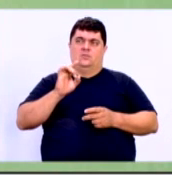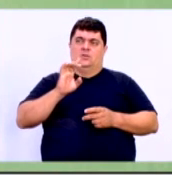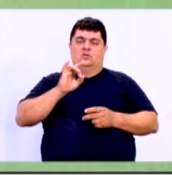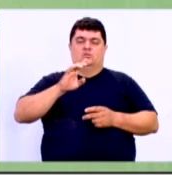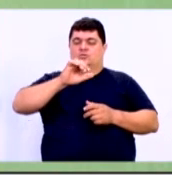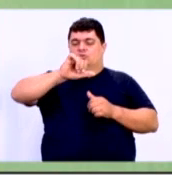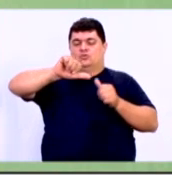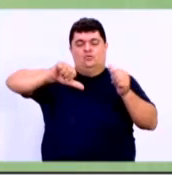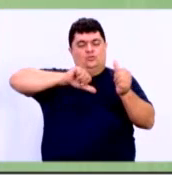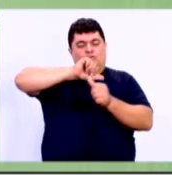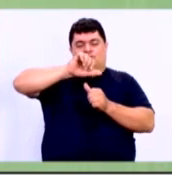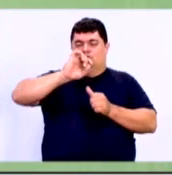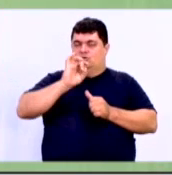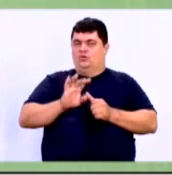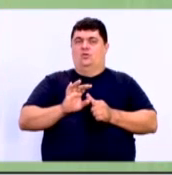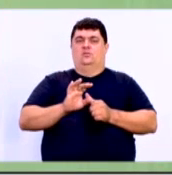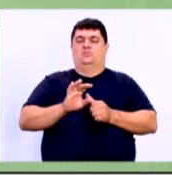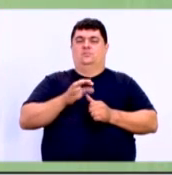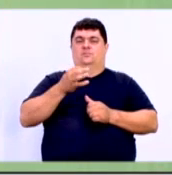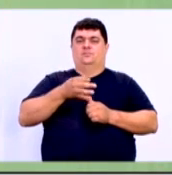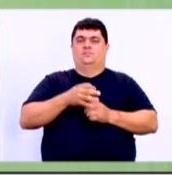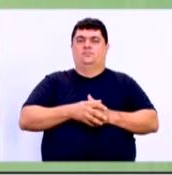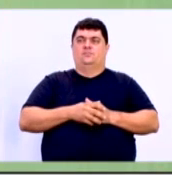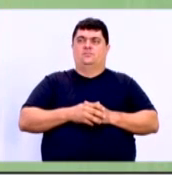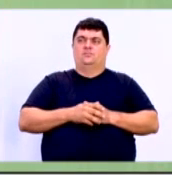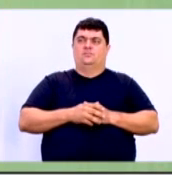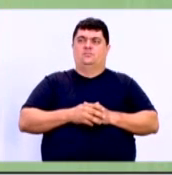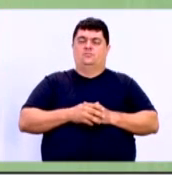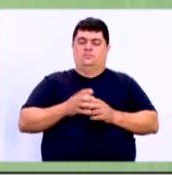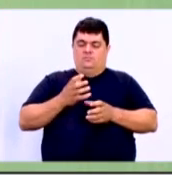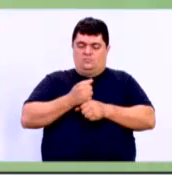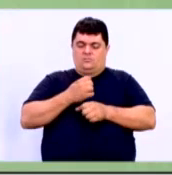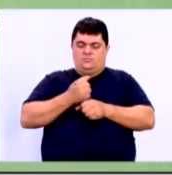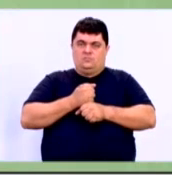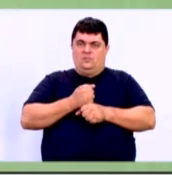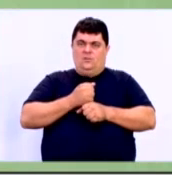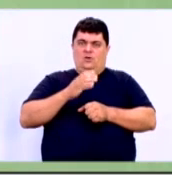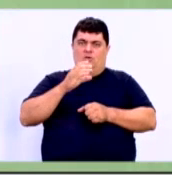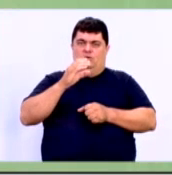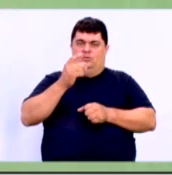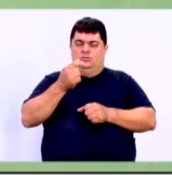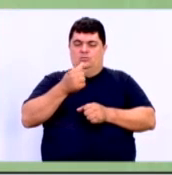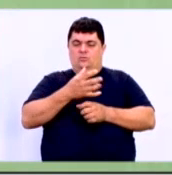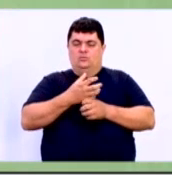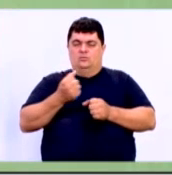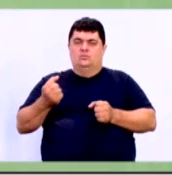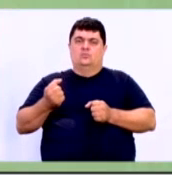entre os custos variáveis, certo? Então, a soma dos custos variáveis é